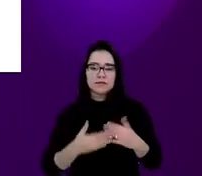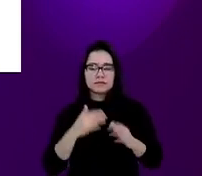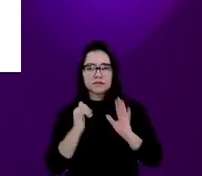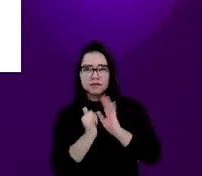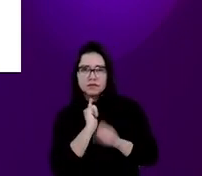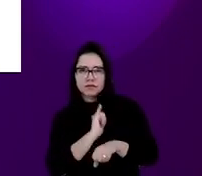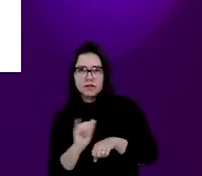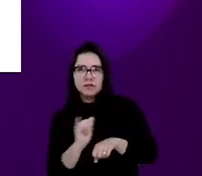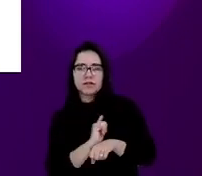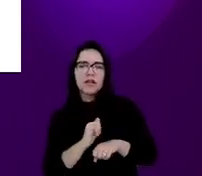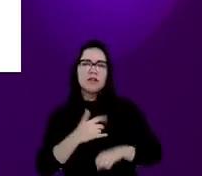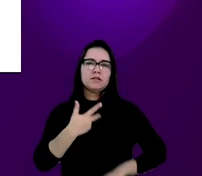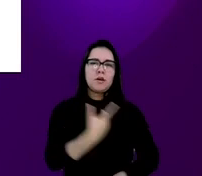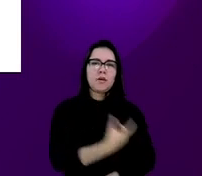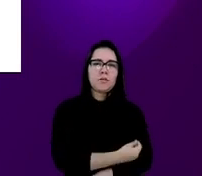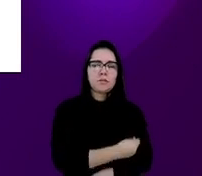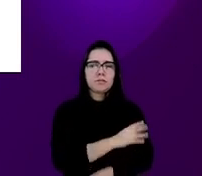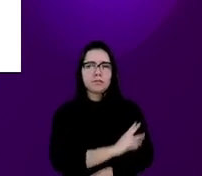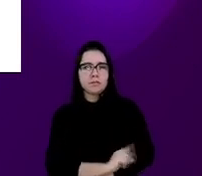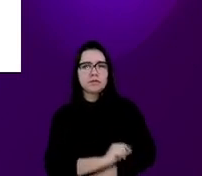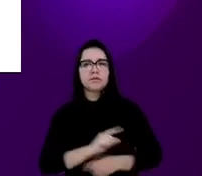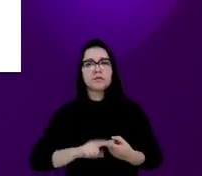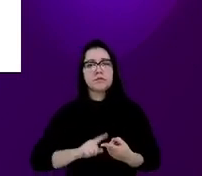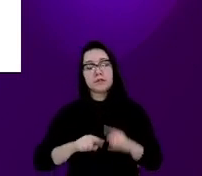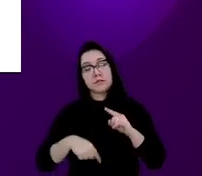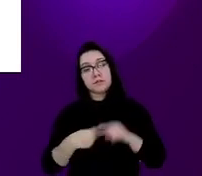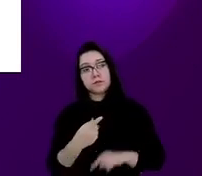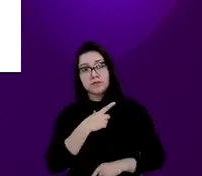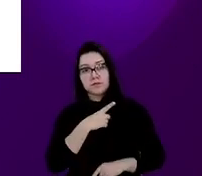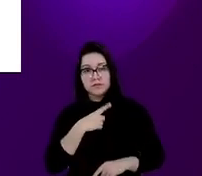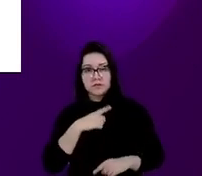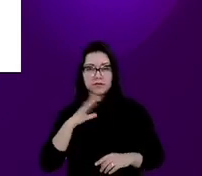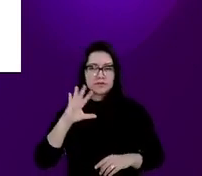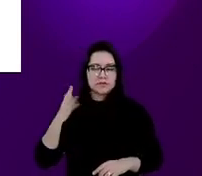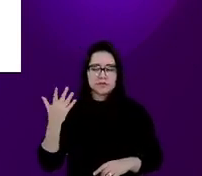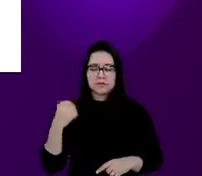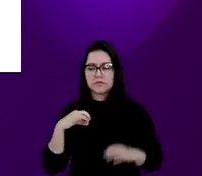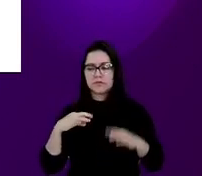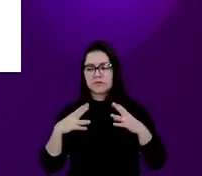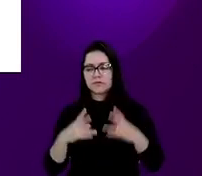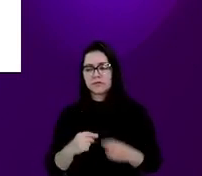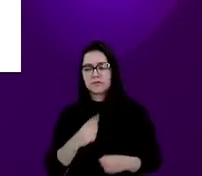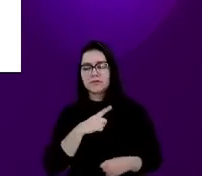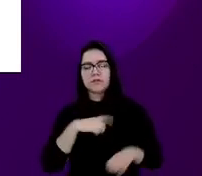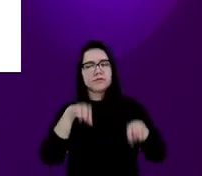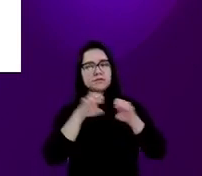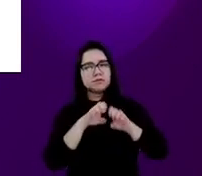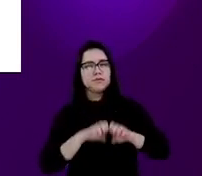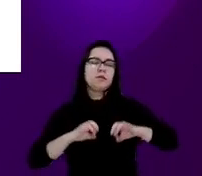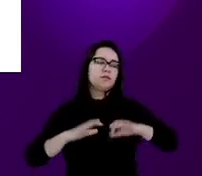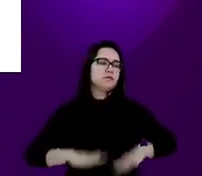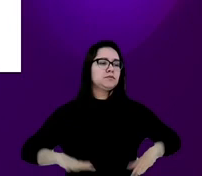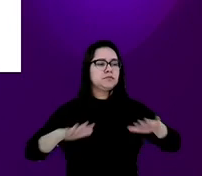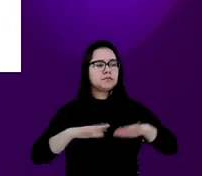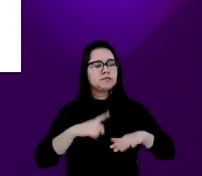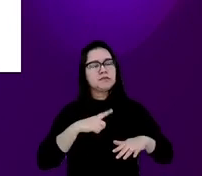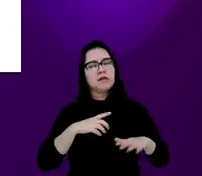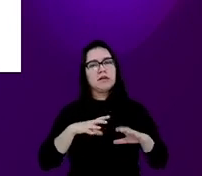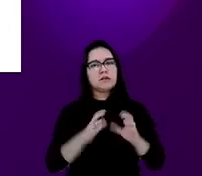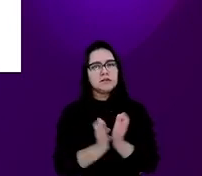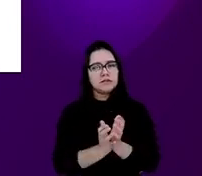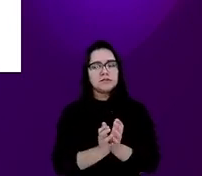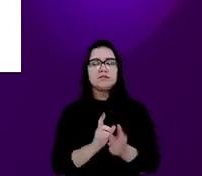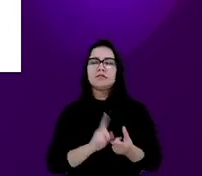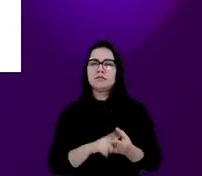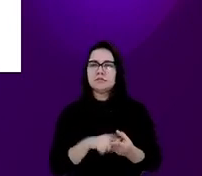anestesia, disponibilidade de recursos, solução de intercorrências, recursos estruturais, equipes